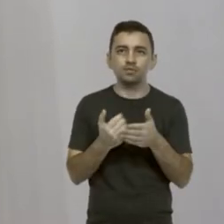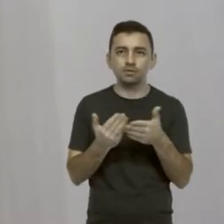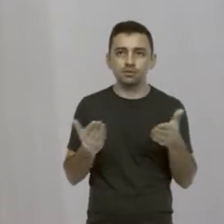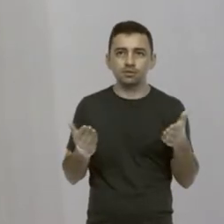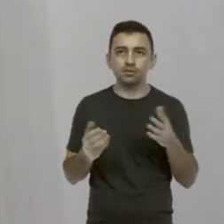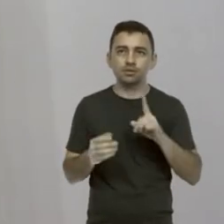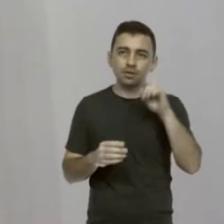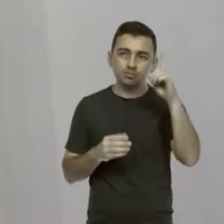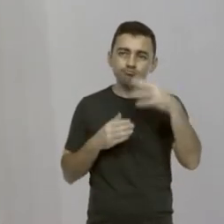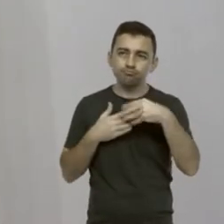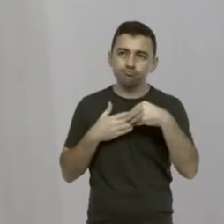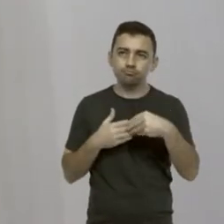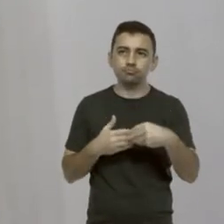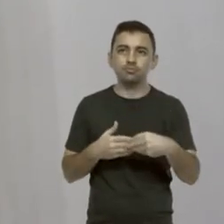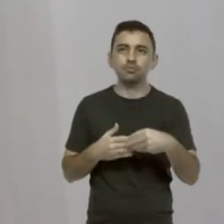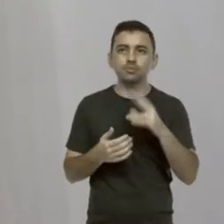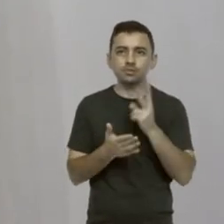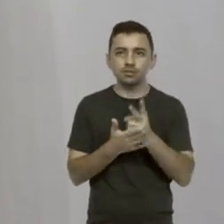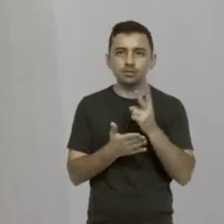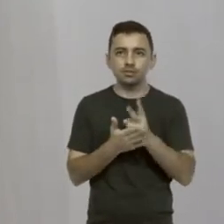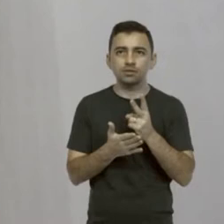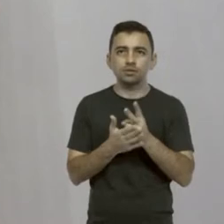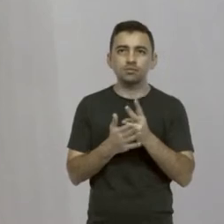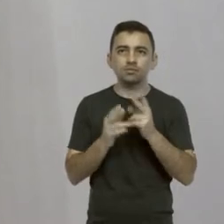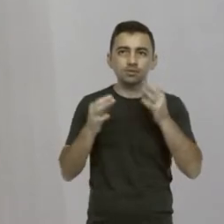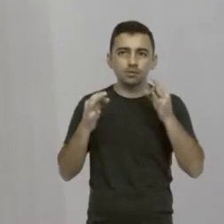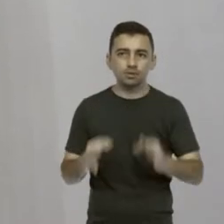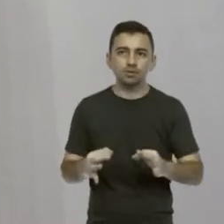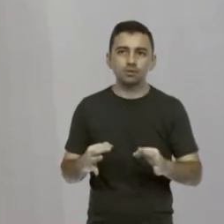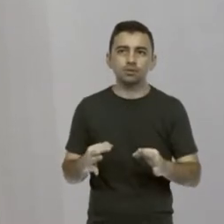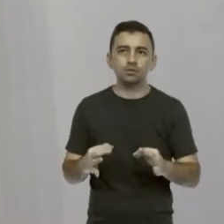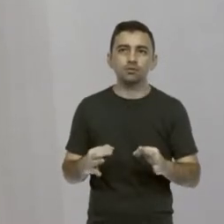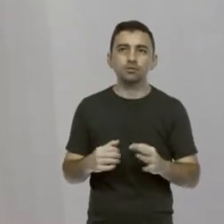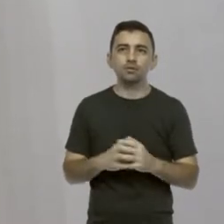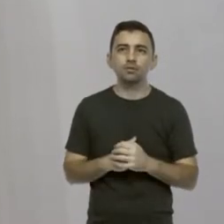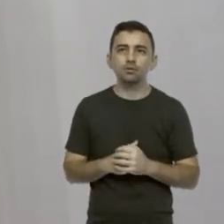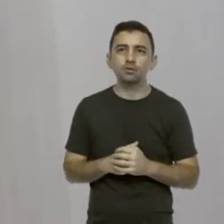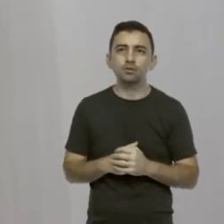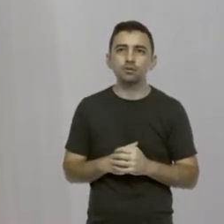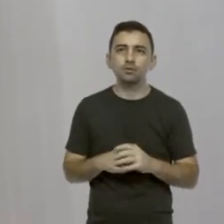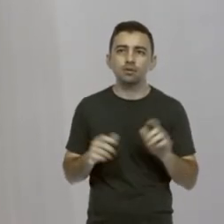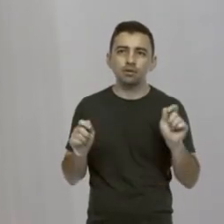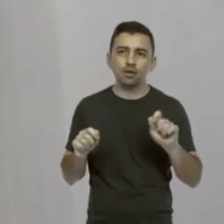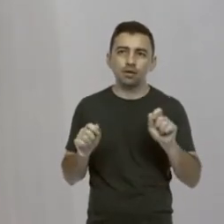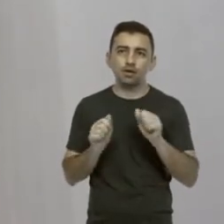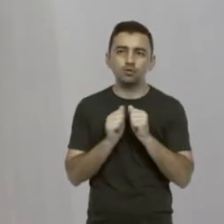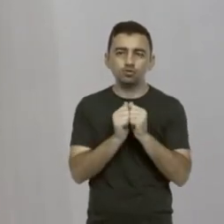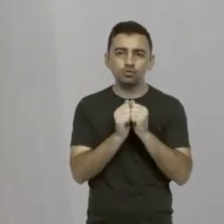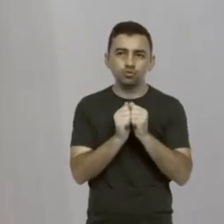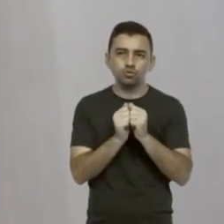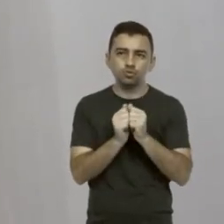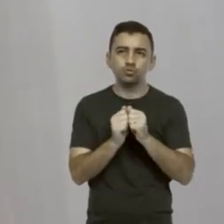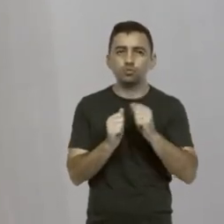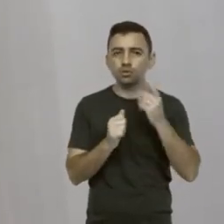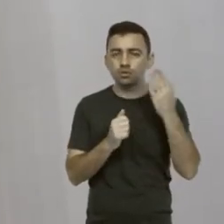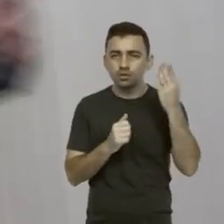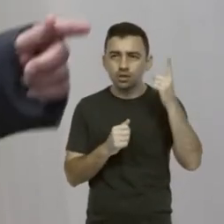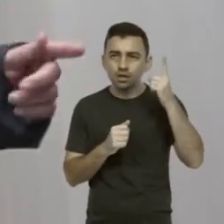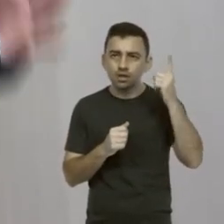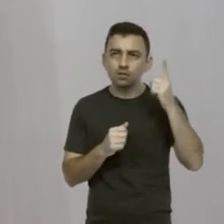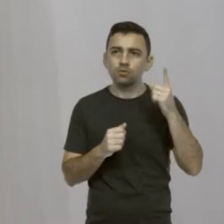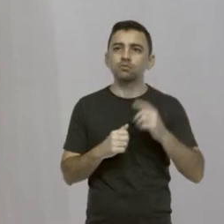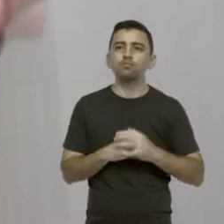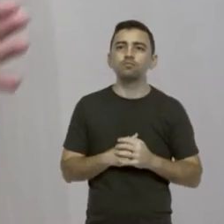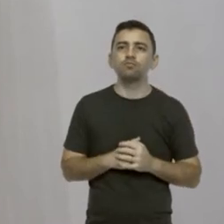conduza sempre ao lado direito, para que possamos chegar junto a Ele, como estão nossas famílias, nossos parentes e amigos. Queria